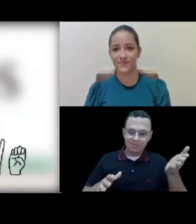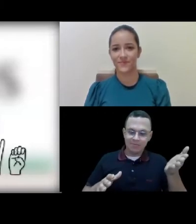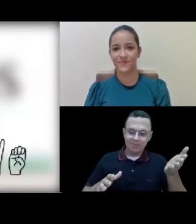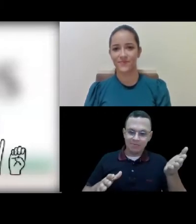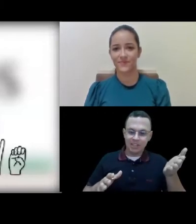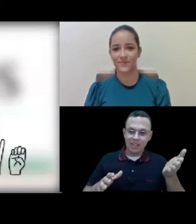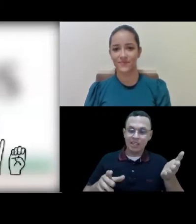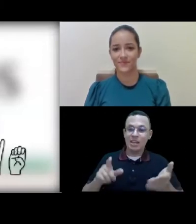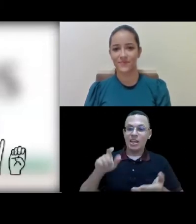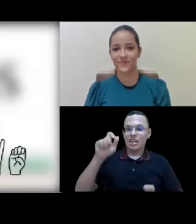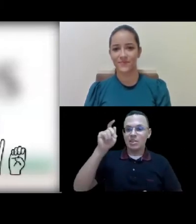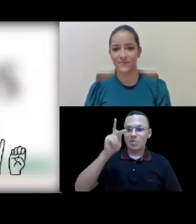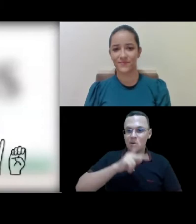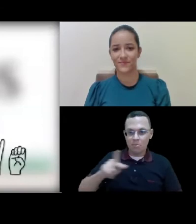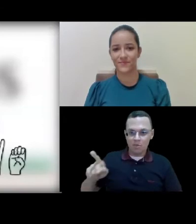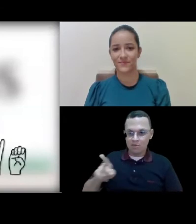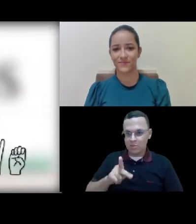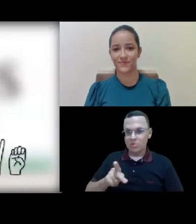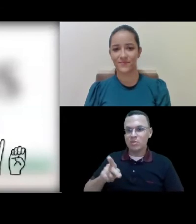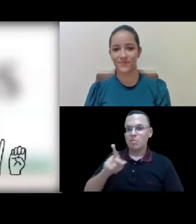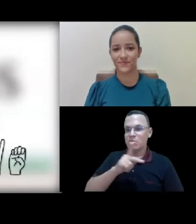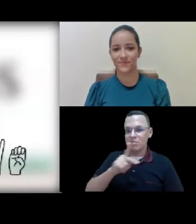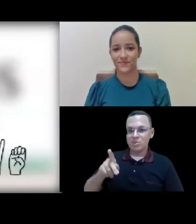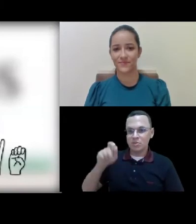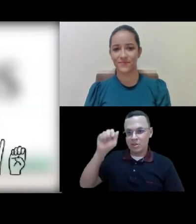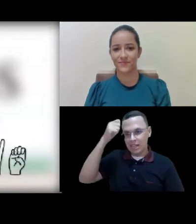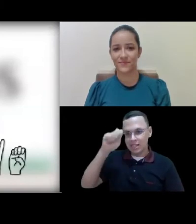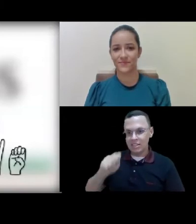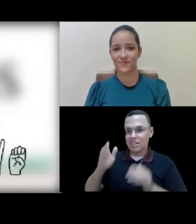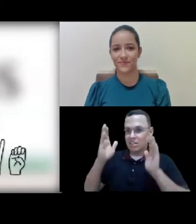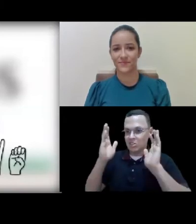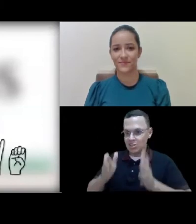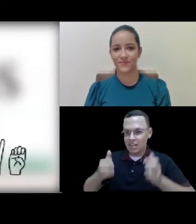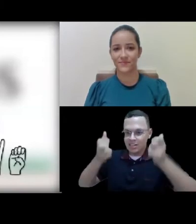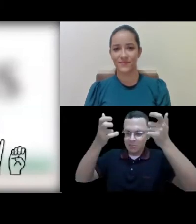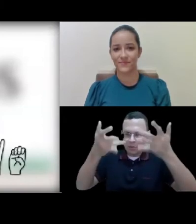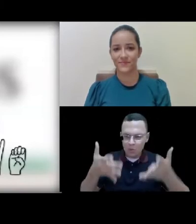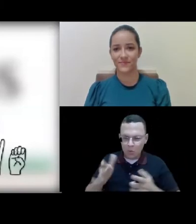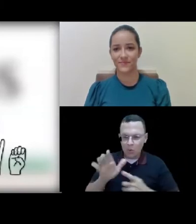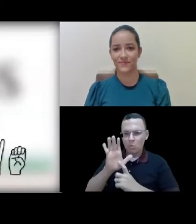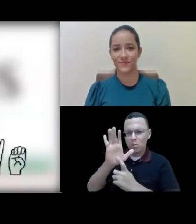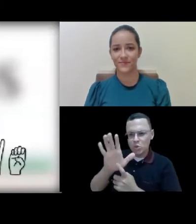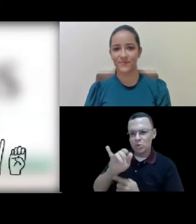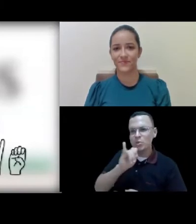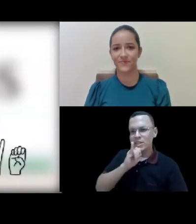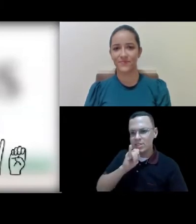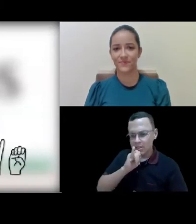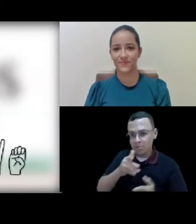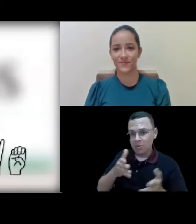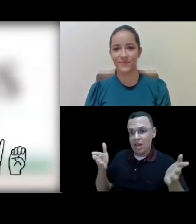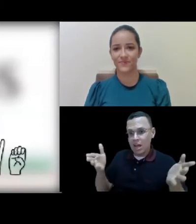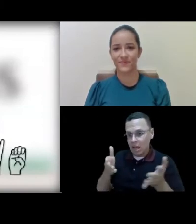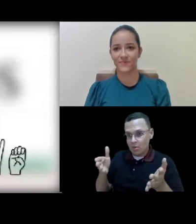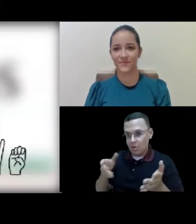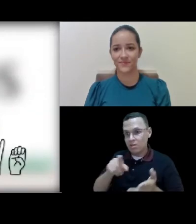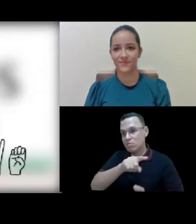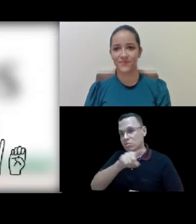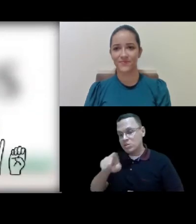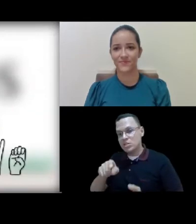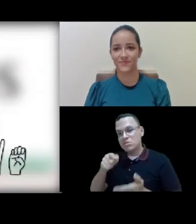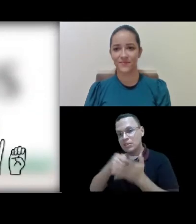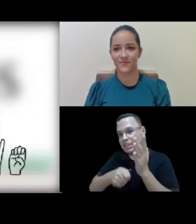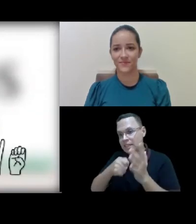atividade, tá? Então, a professora Adriele já explicou, mostrou o exemplo.